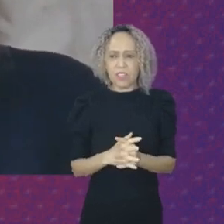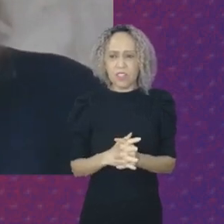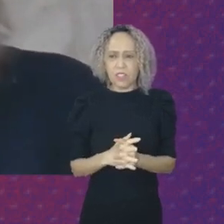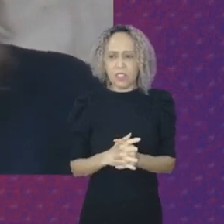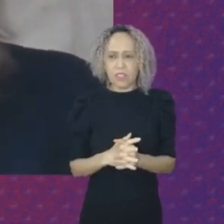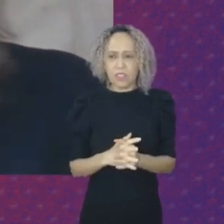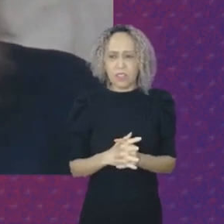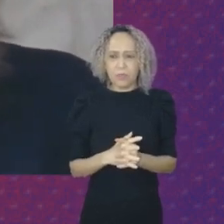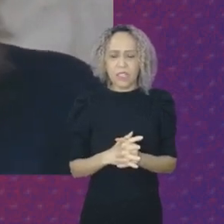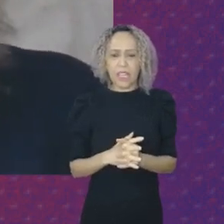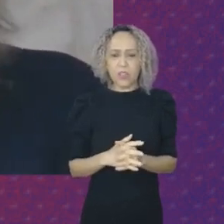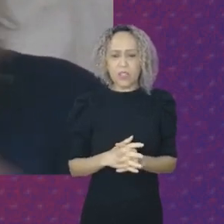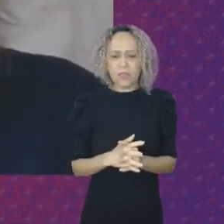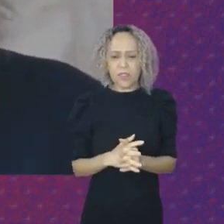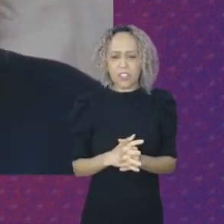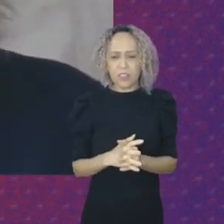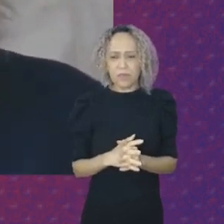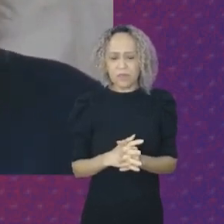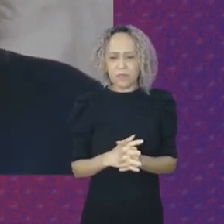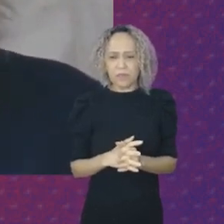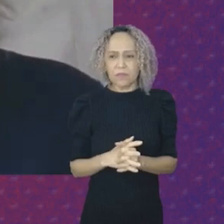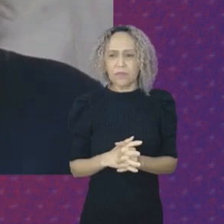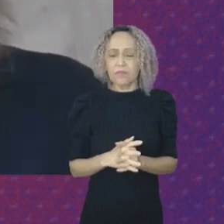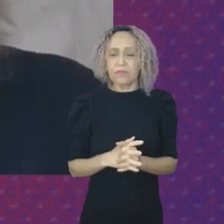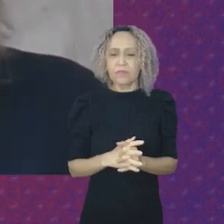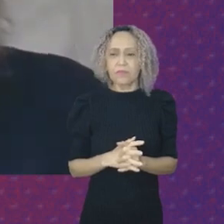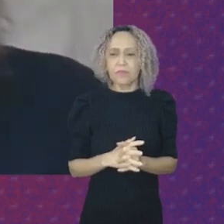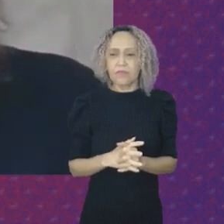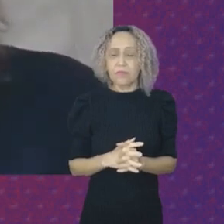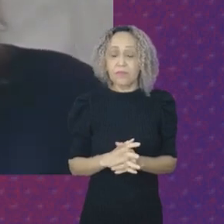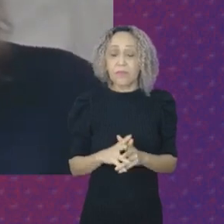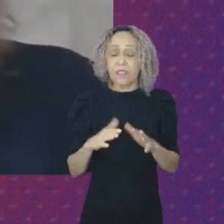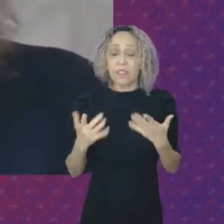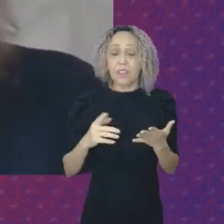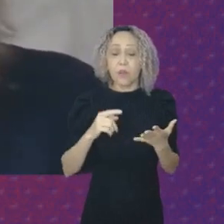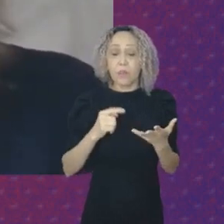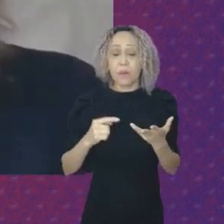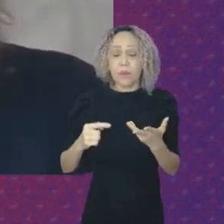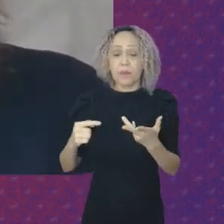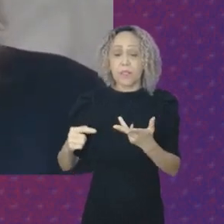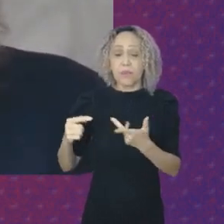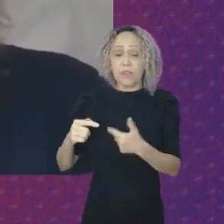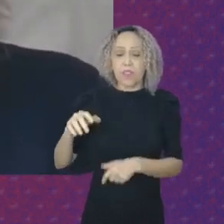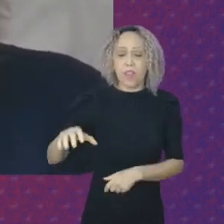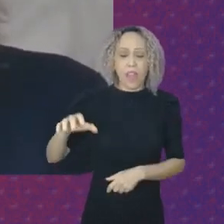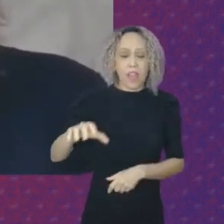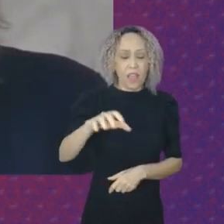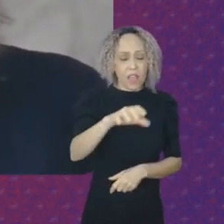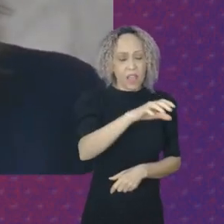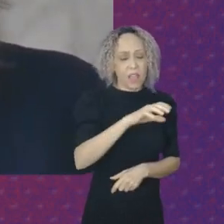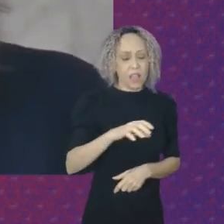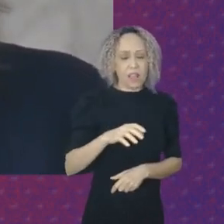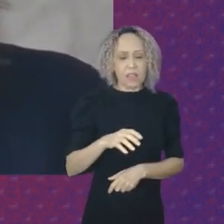mulheres precisam e podem ser nas diversas áreas de governo